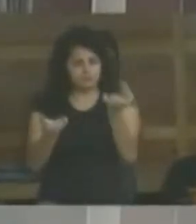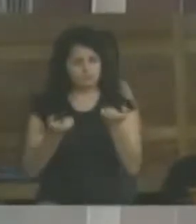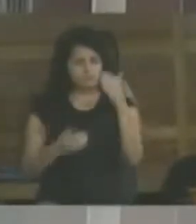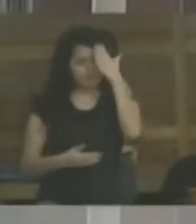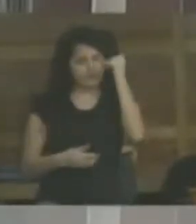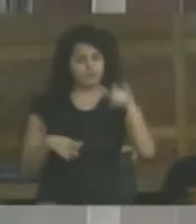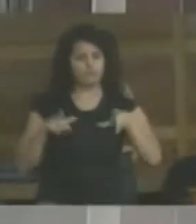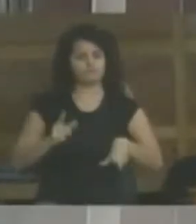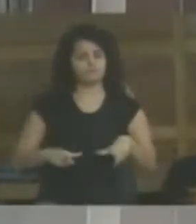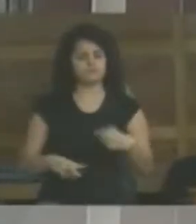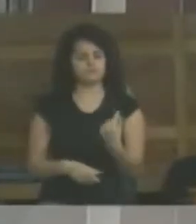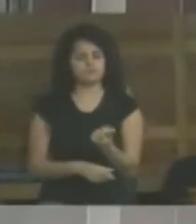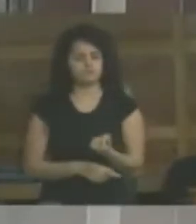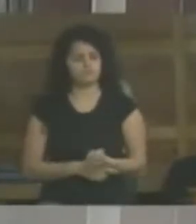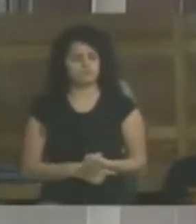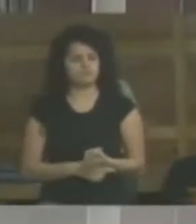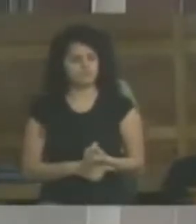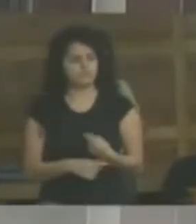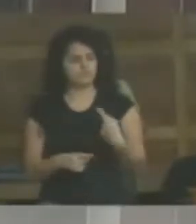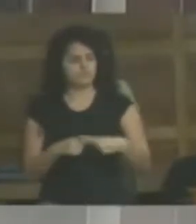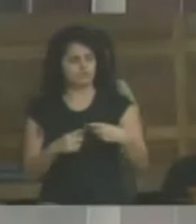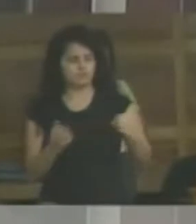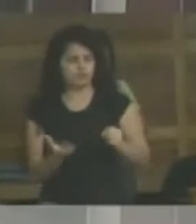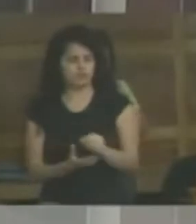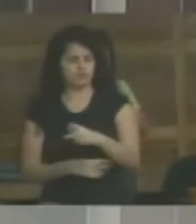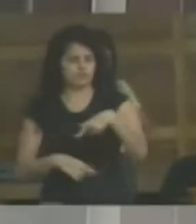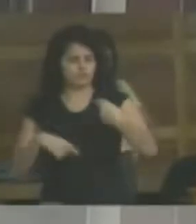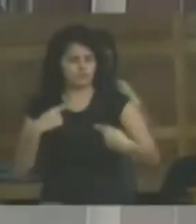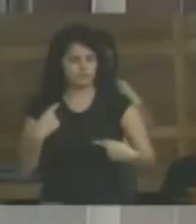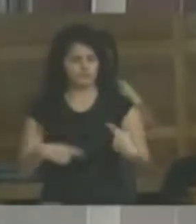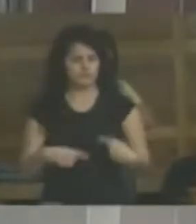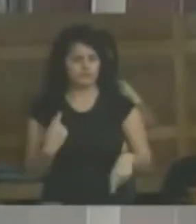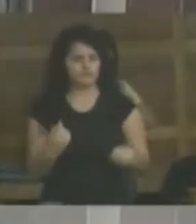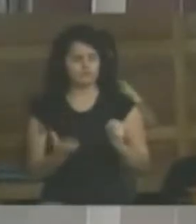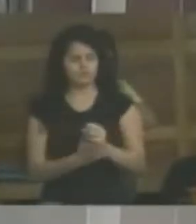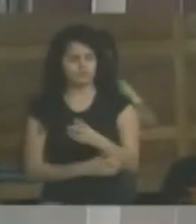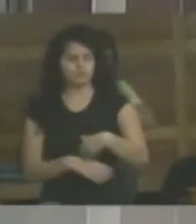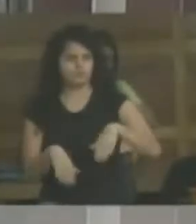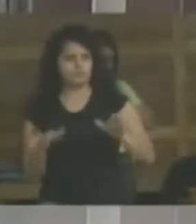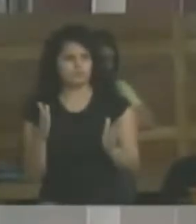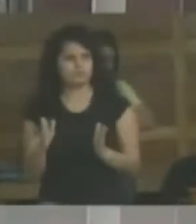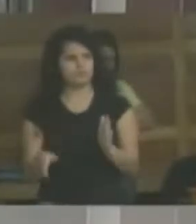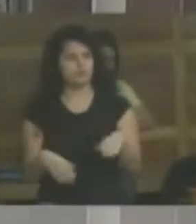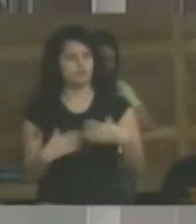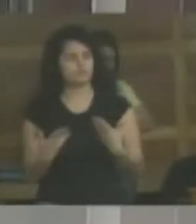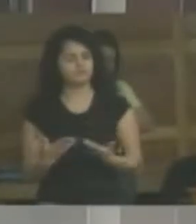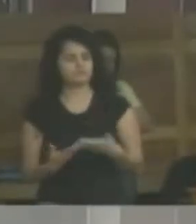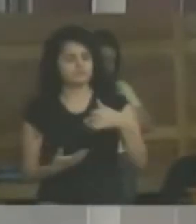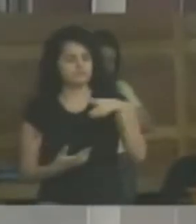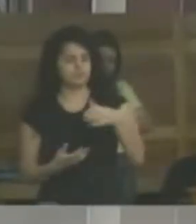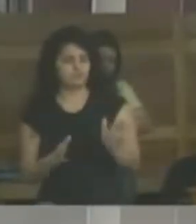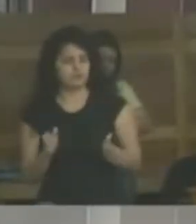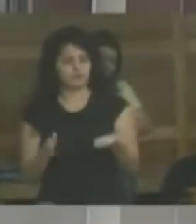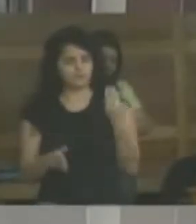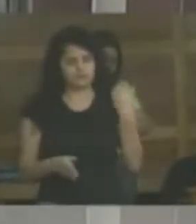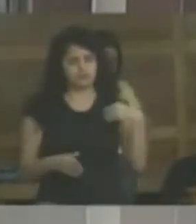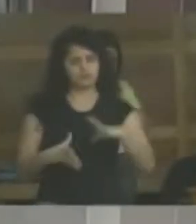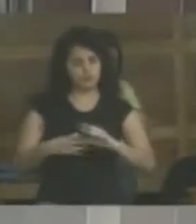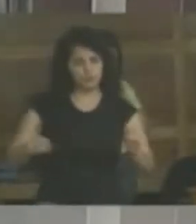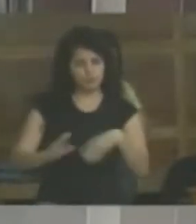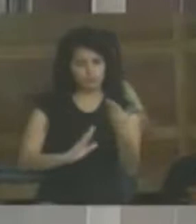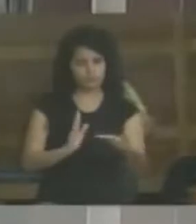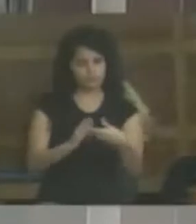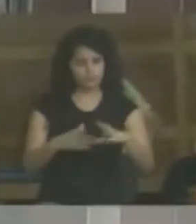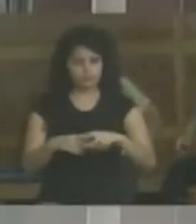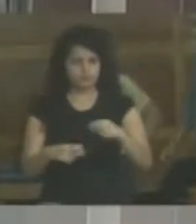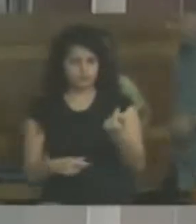dinheiro. Porque é uma nova legislatura, é um novo governo, onde o governo passado sumiu com toda a verba,